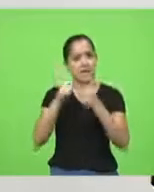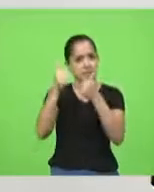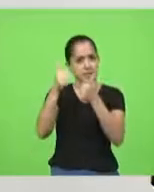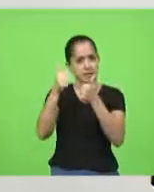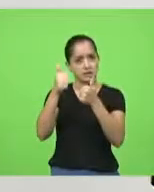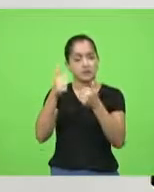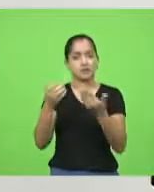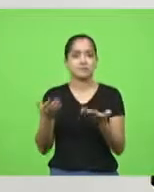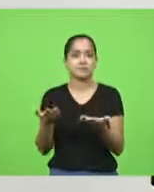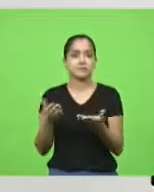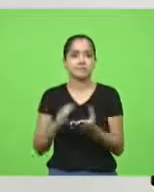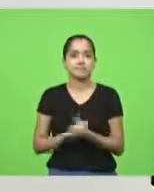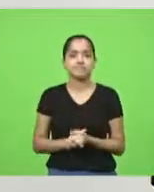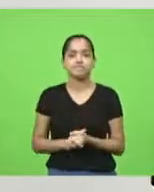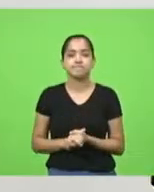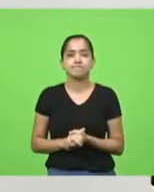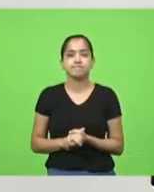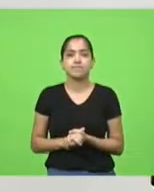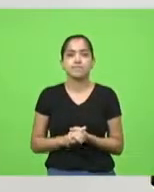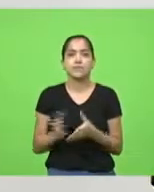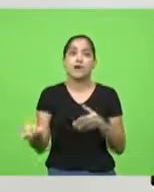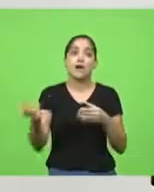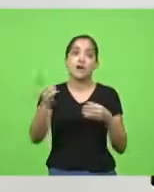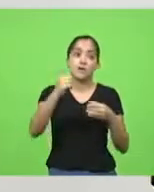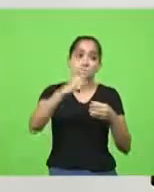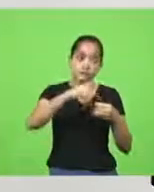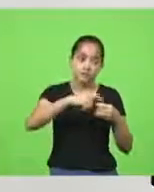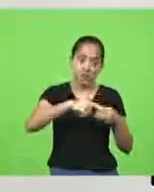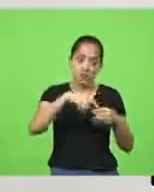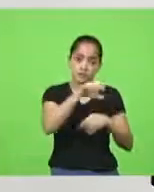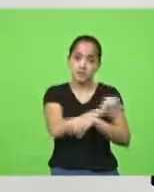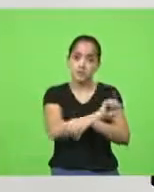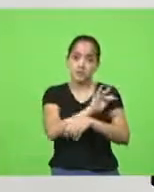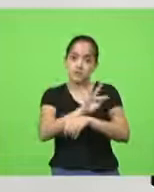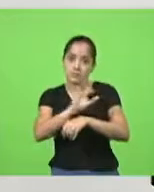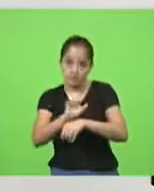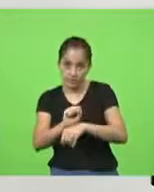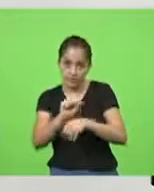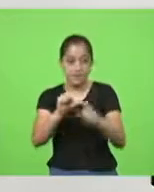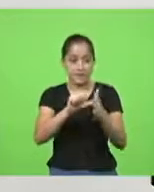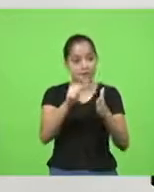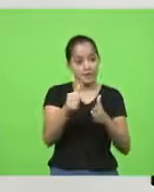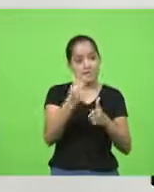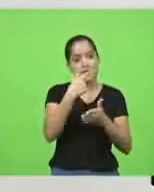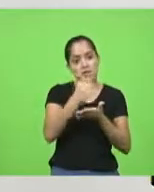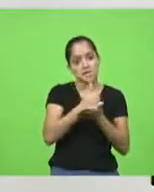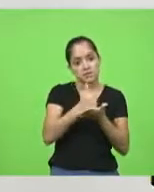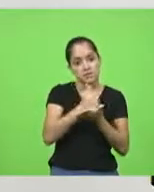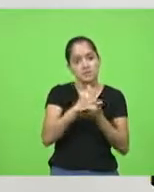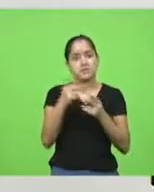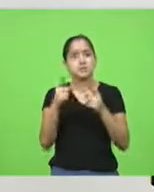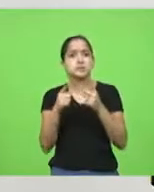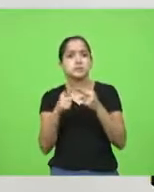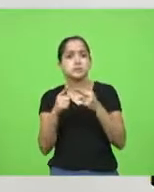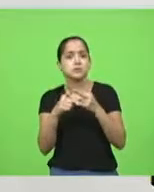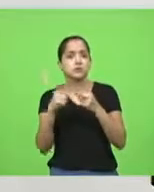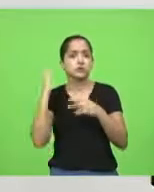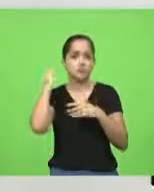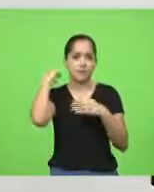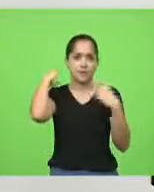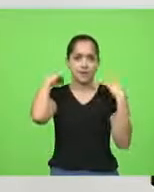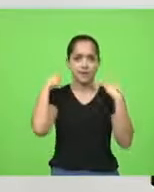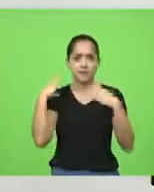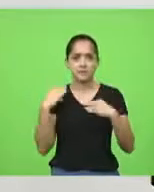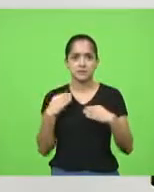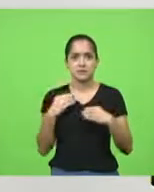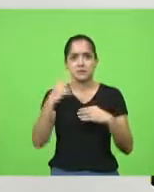costas. Ele volta para São Francisco, primeira vez paracetamol, segunda uma massagem nas costas.